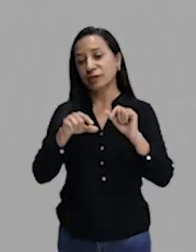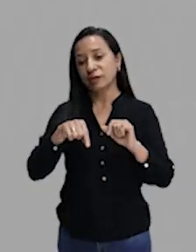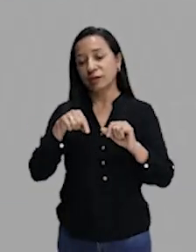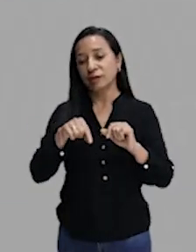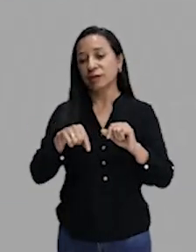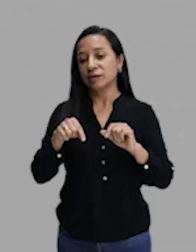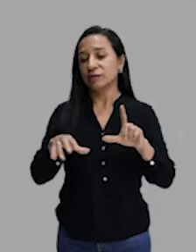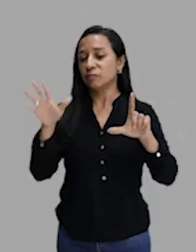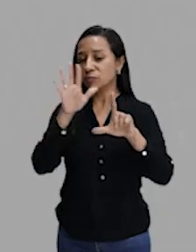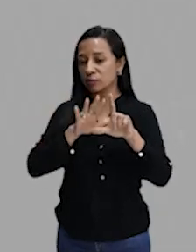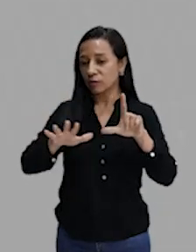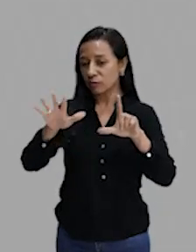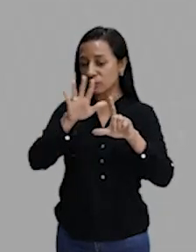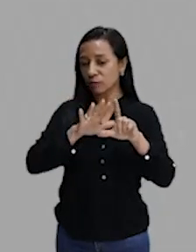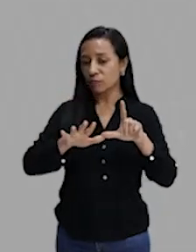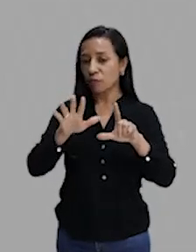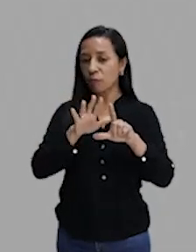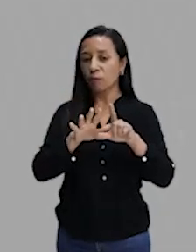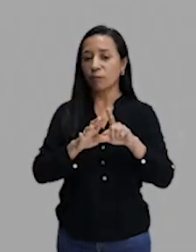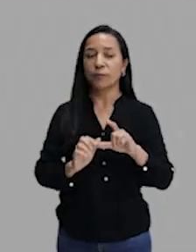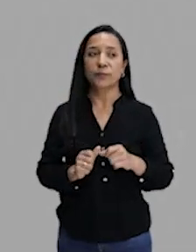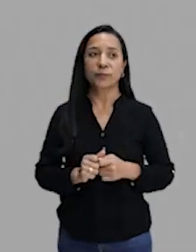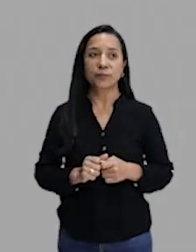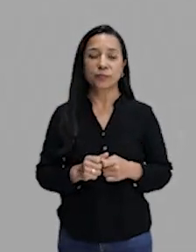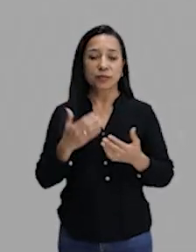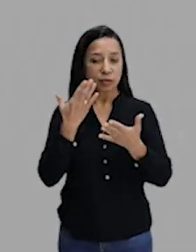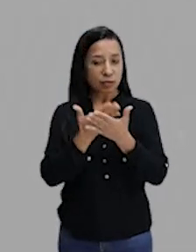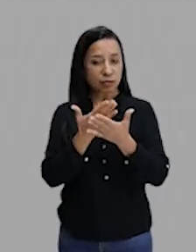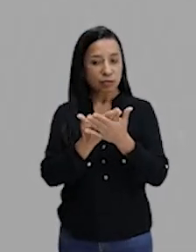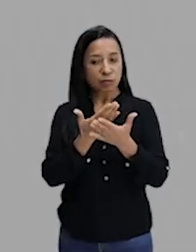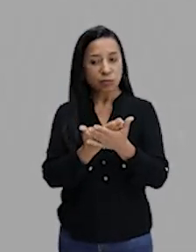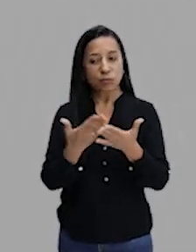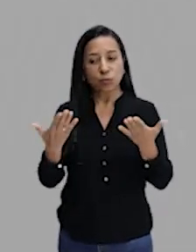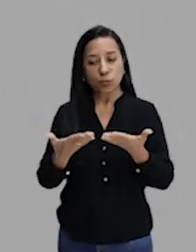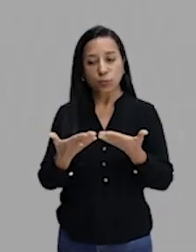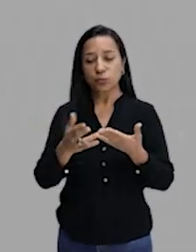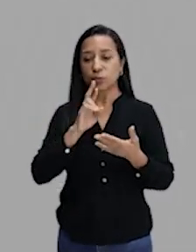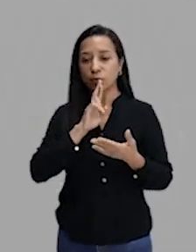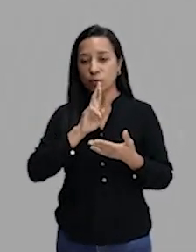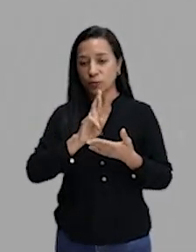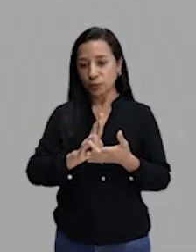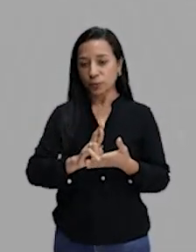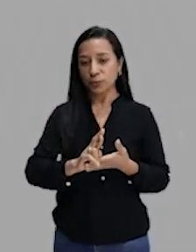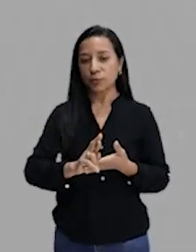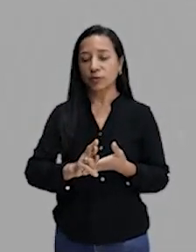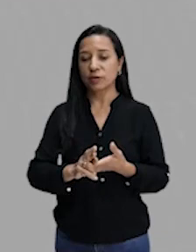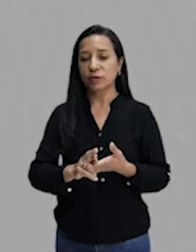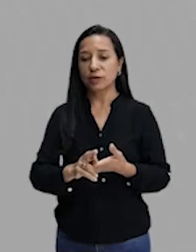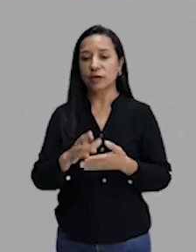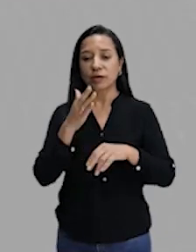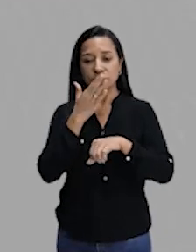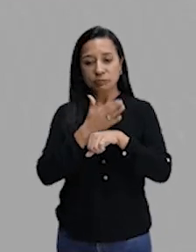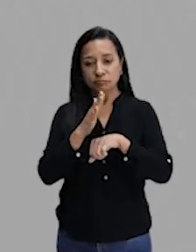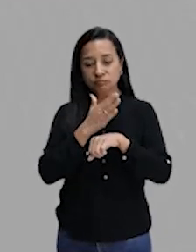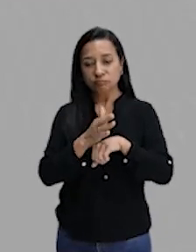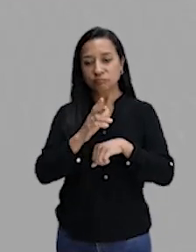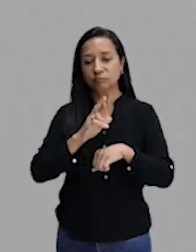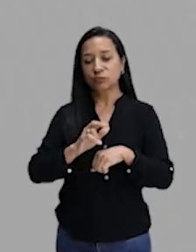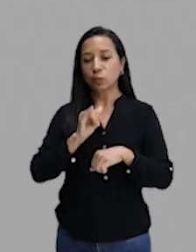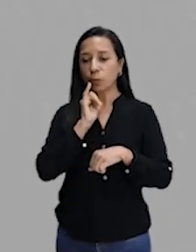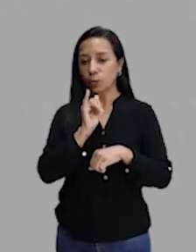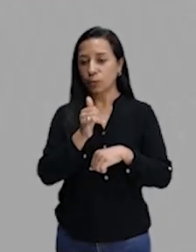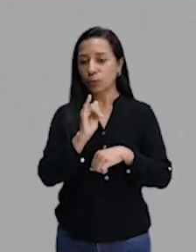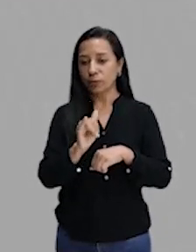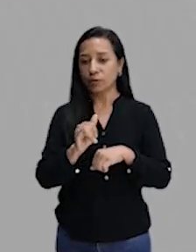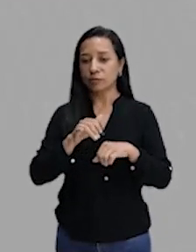Gonçalves Dias aula de hoje nós vamos responder exercícios sobre corrente elétrica né responder e comentar que é o mais importante